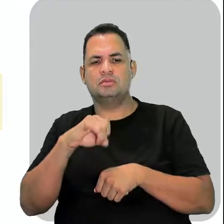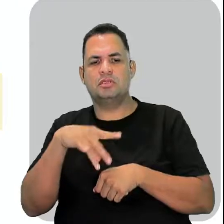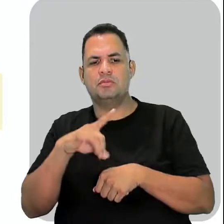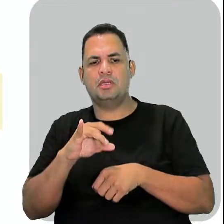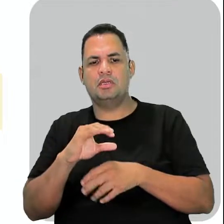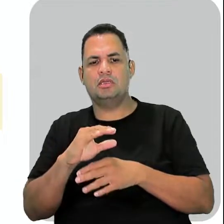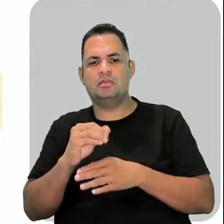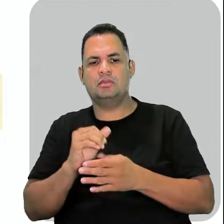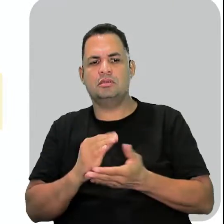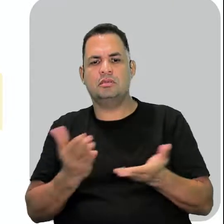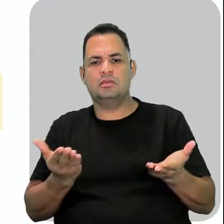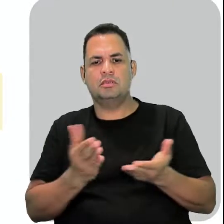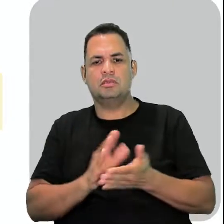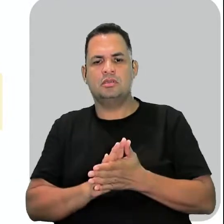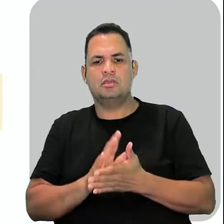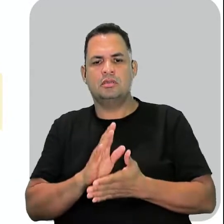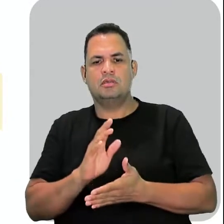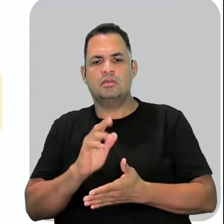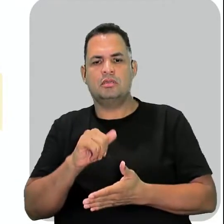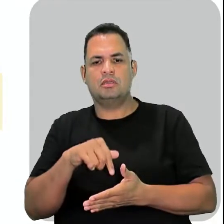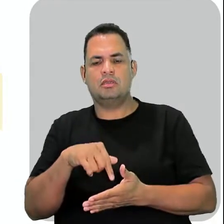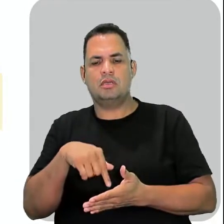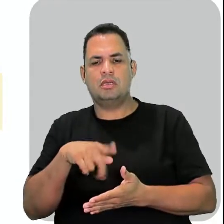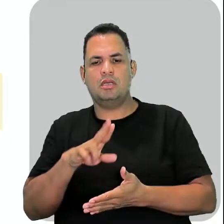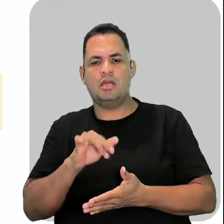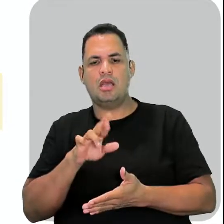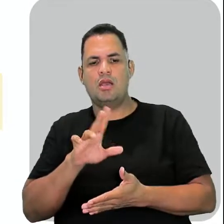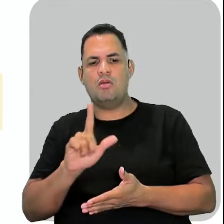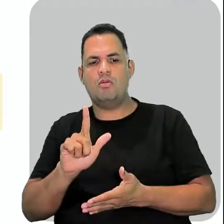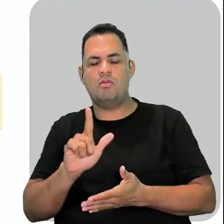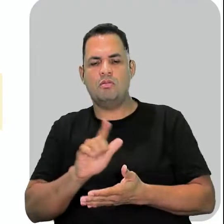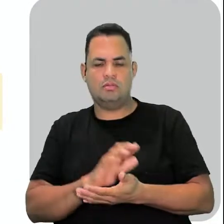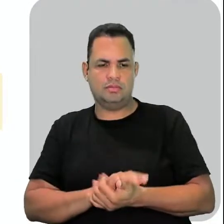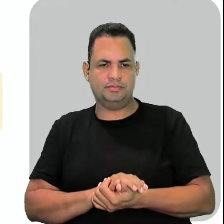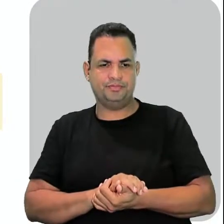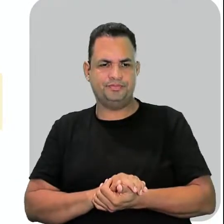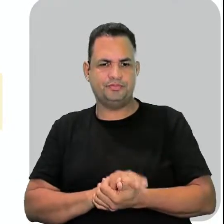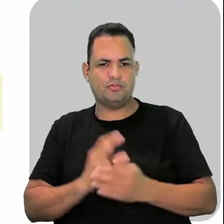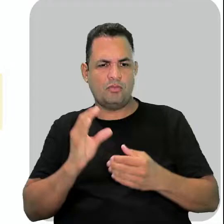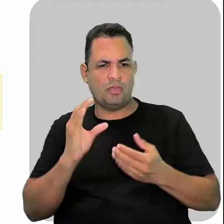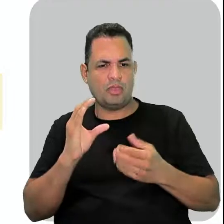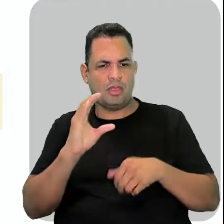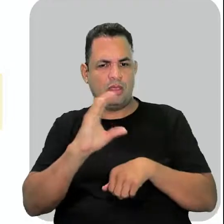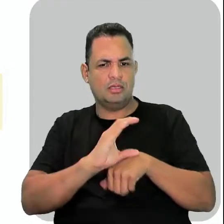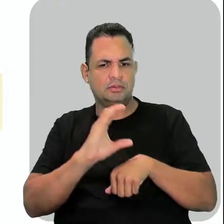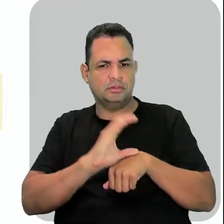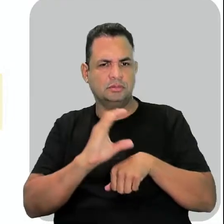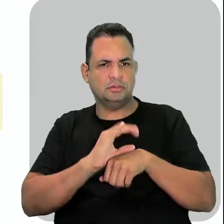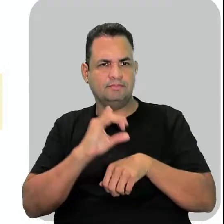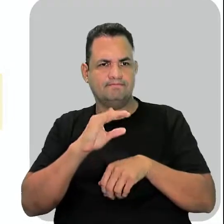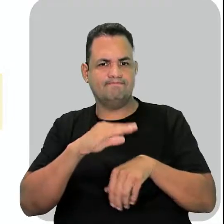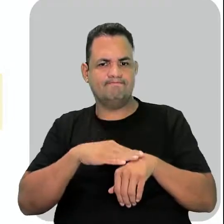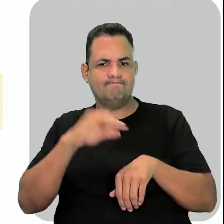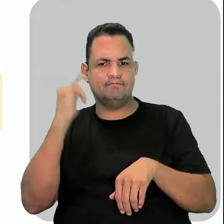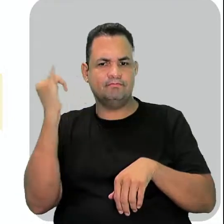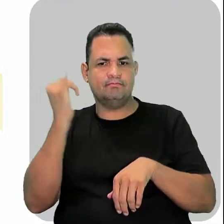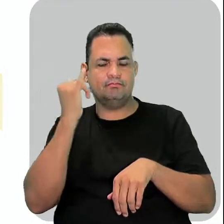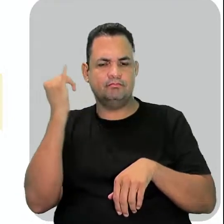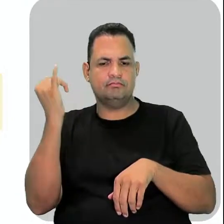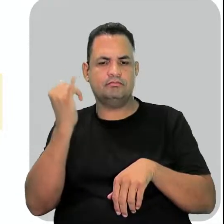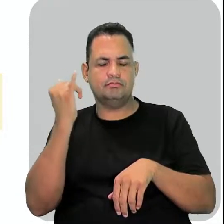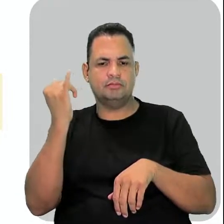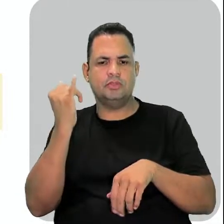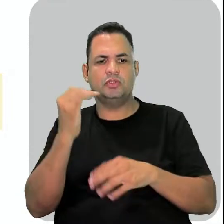nós chamamos de carbono quiral. Esse carbono é o carbono mais importante da nossa